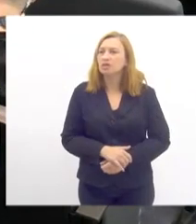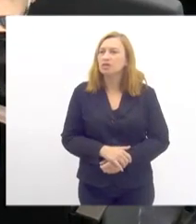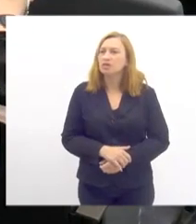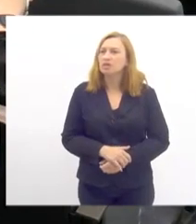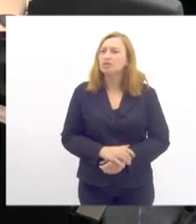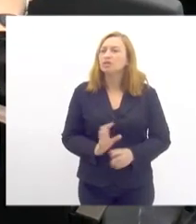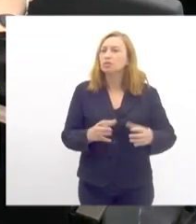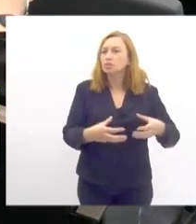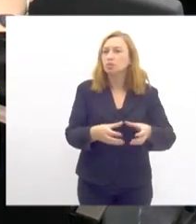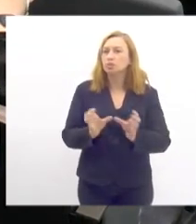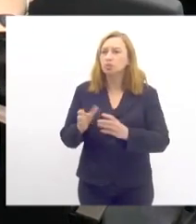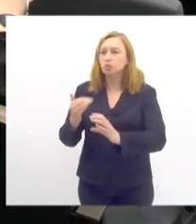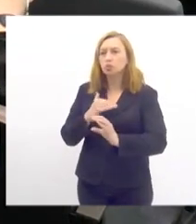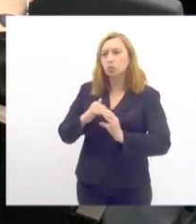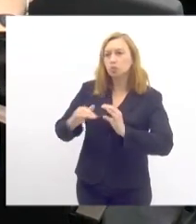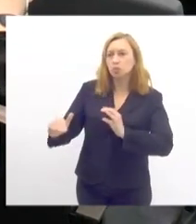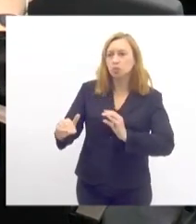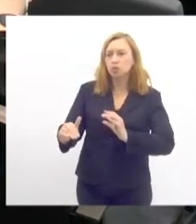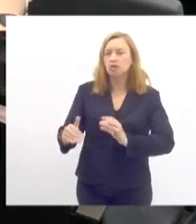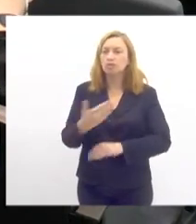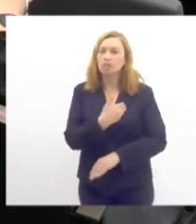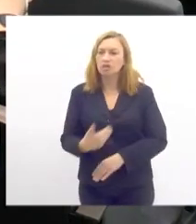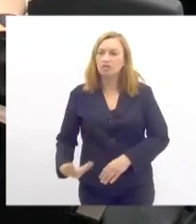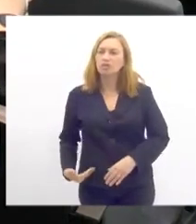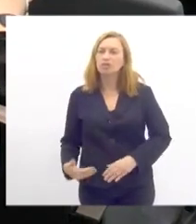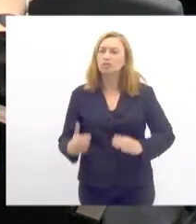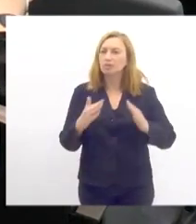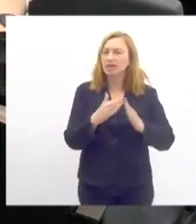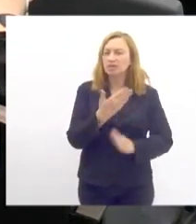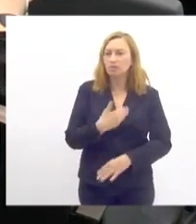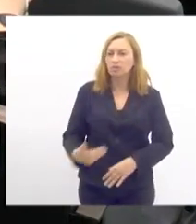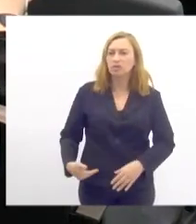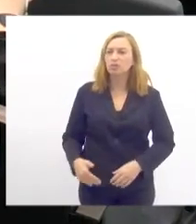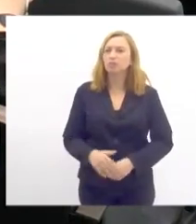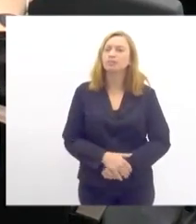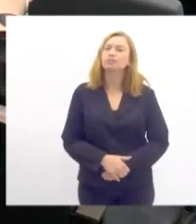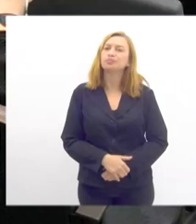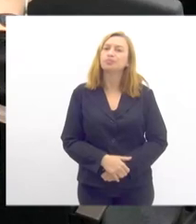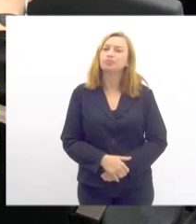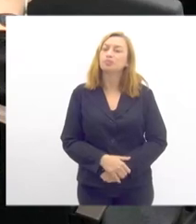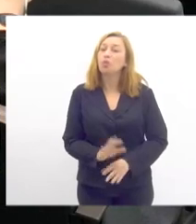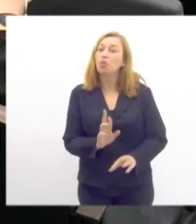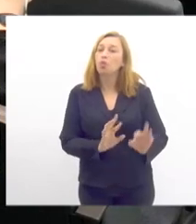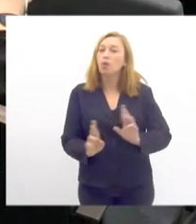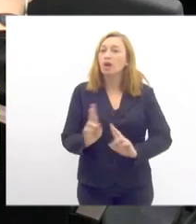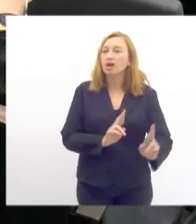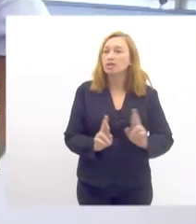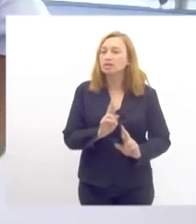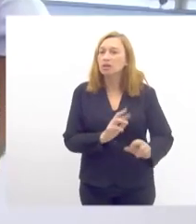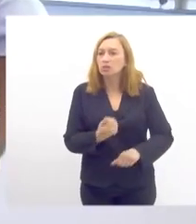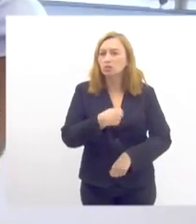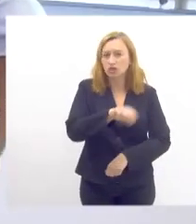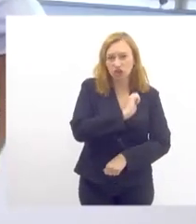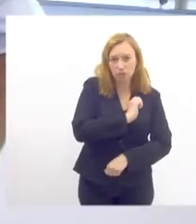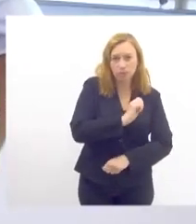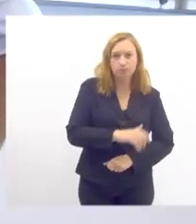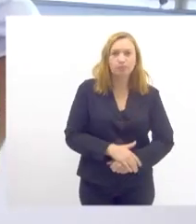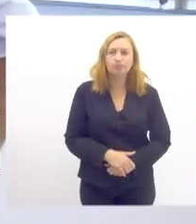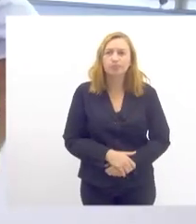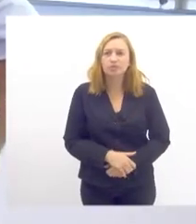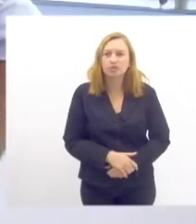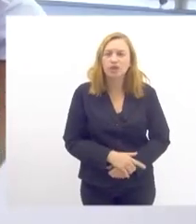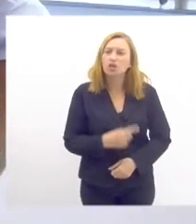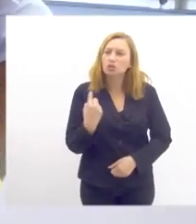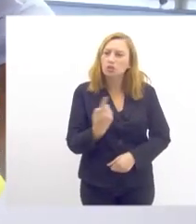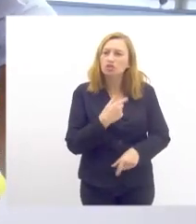órgãos deveriam encaminhar para o governo, para a Casa Civil, com relação ao regime de recuperação fiscal, que nós